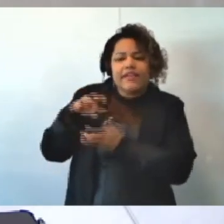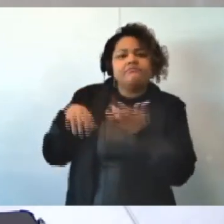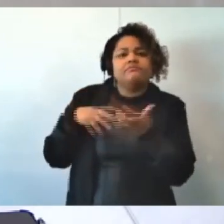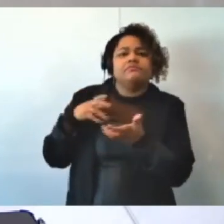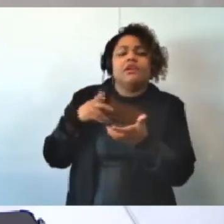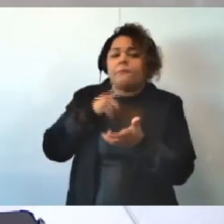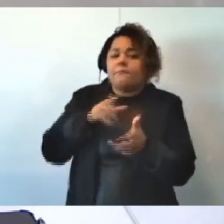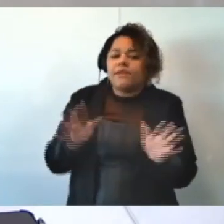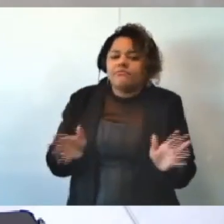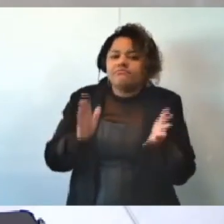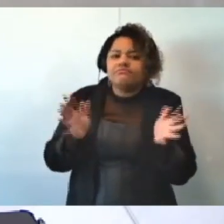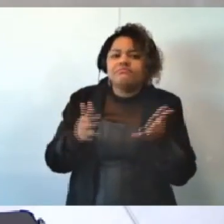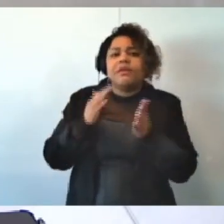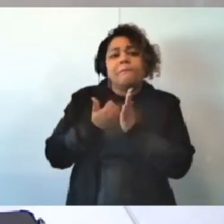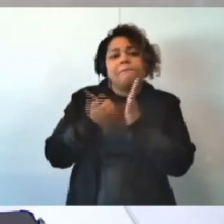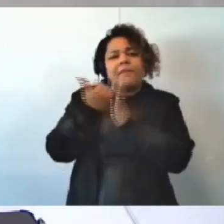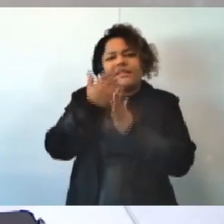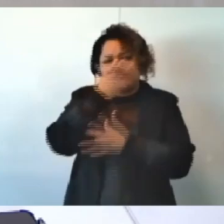movimento econômico.